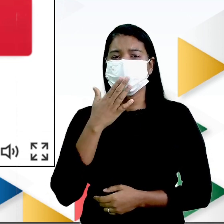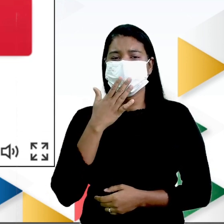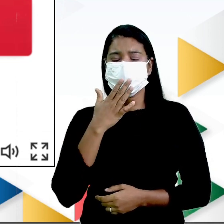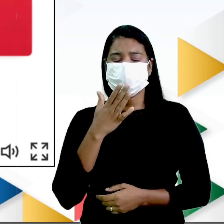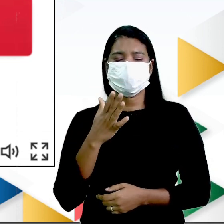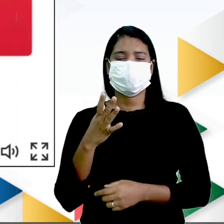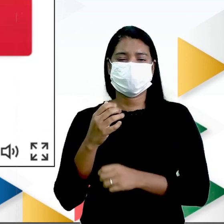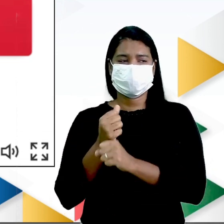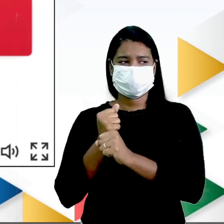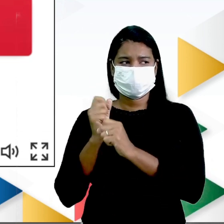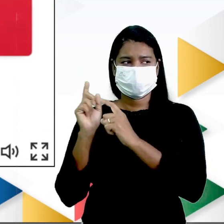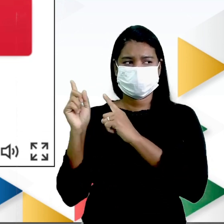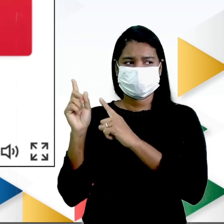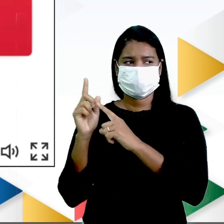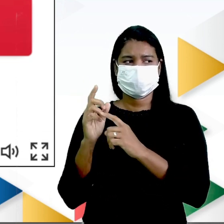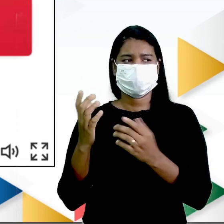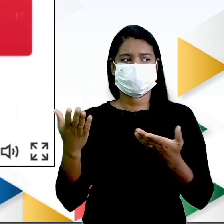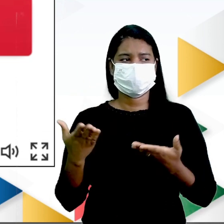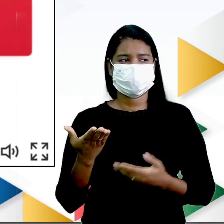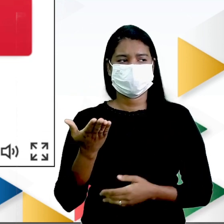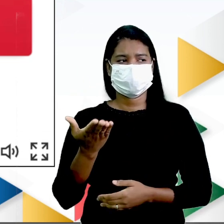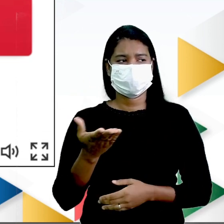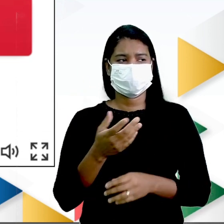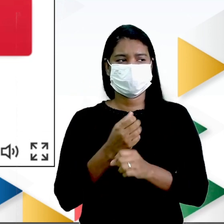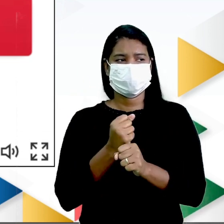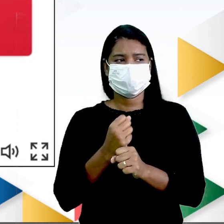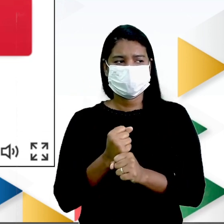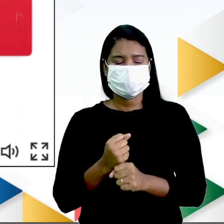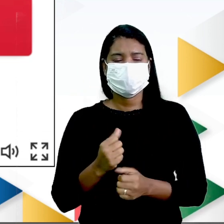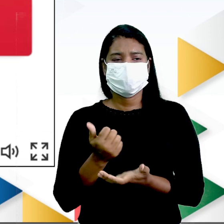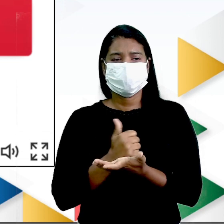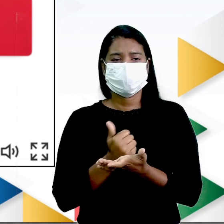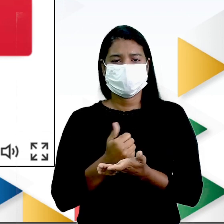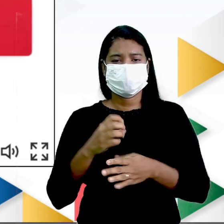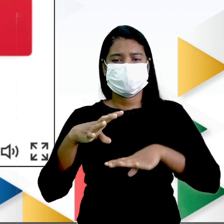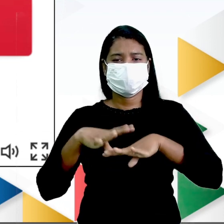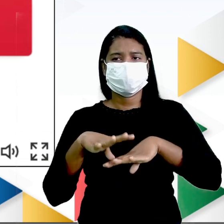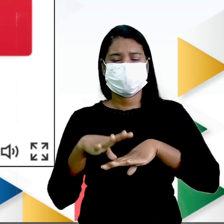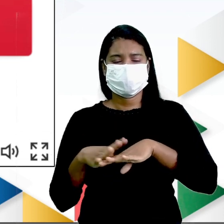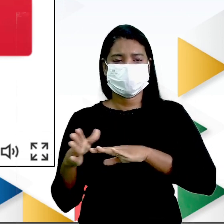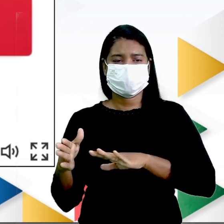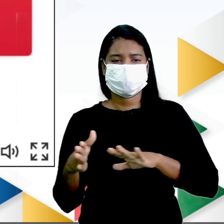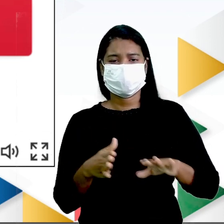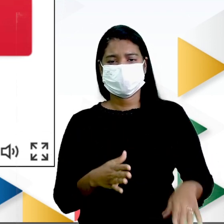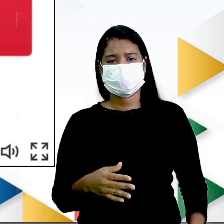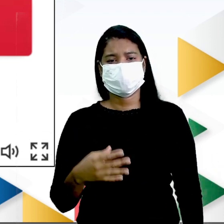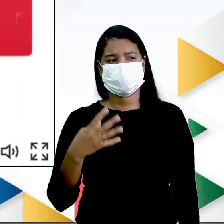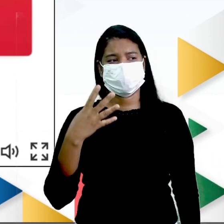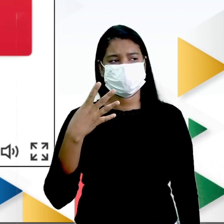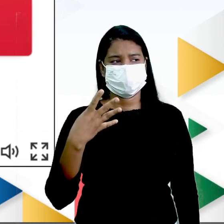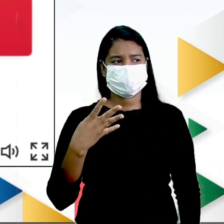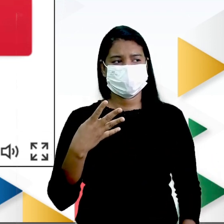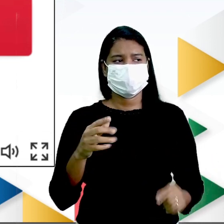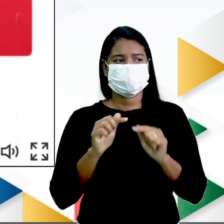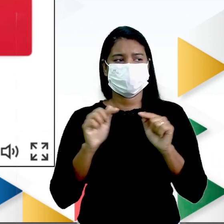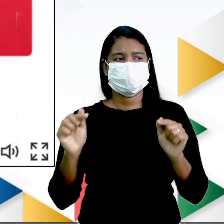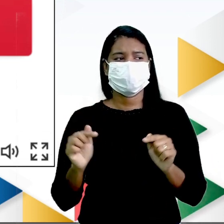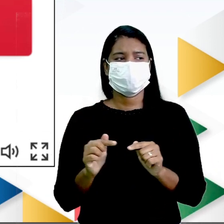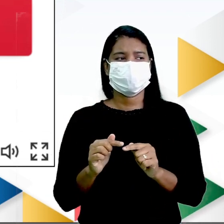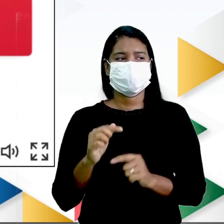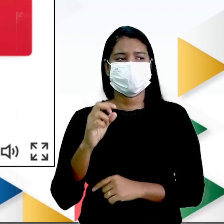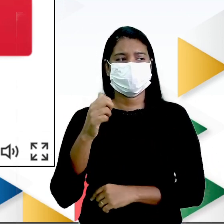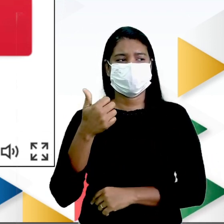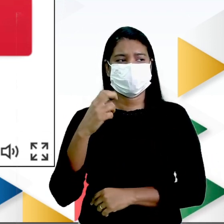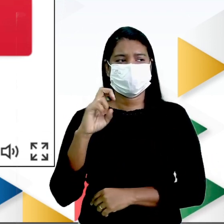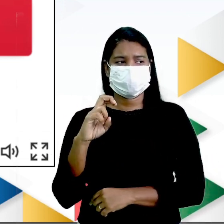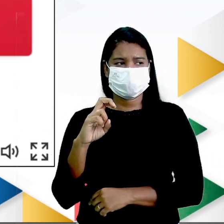mas nós vamos calcular para você. E olha que esse game é maravilhoso, nós pegamos a quarta plataforma de 15, que